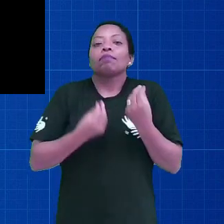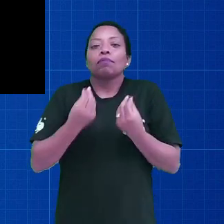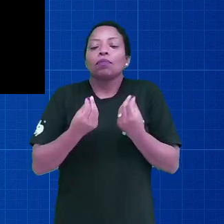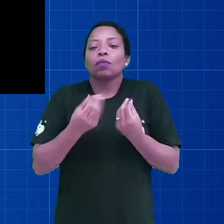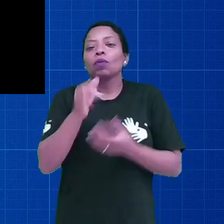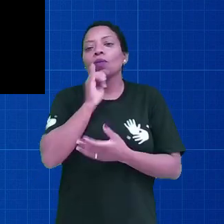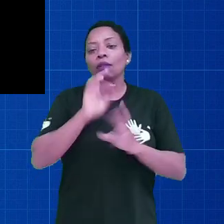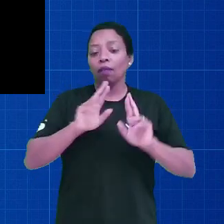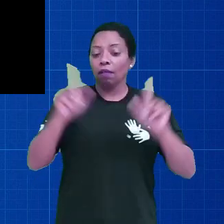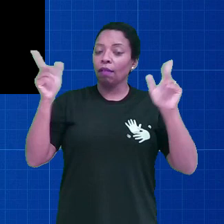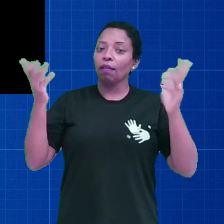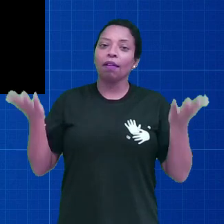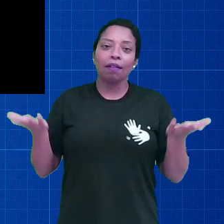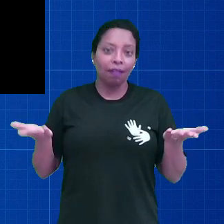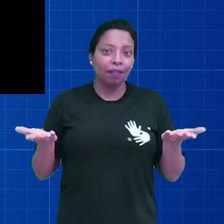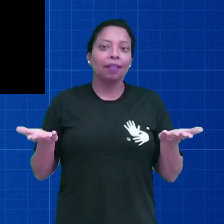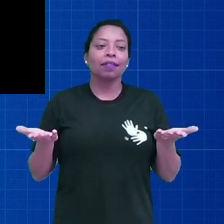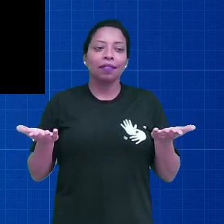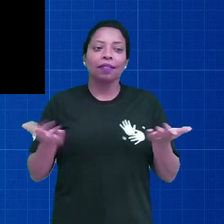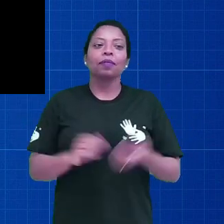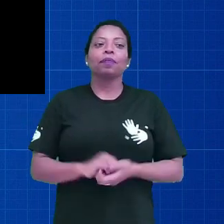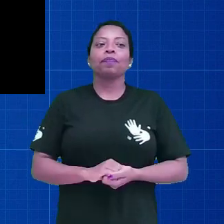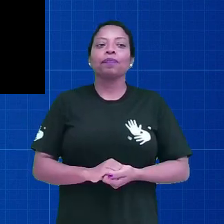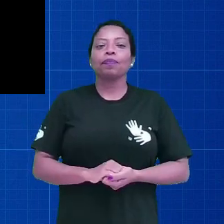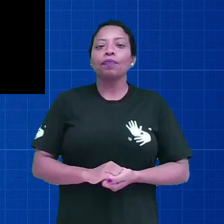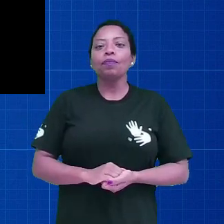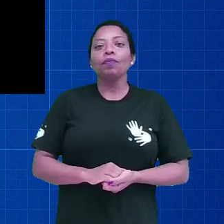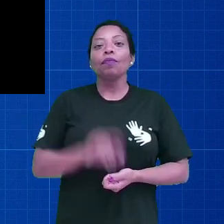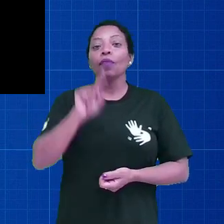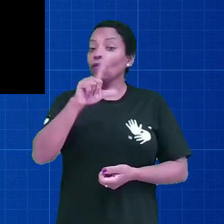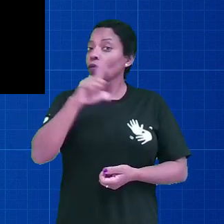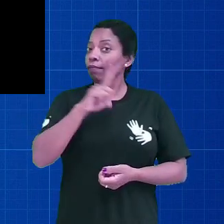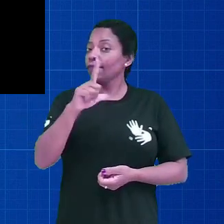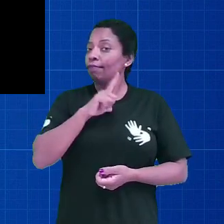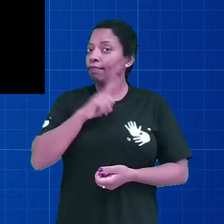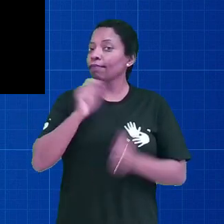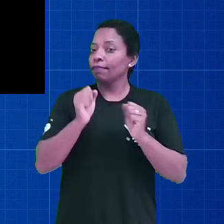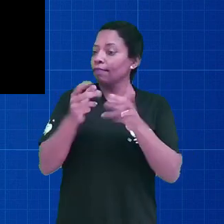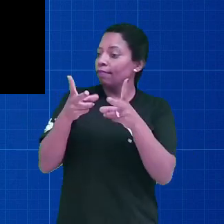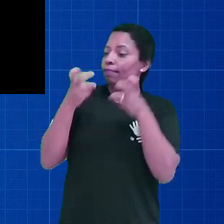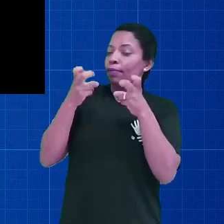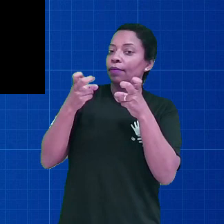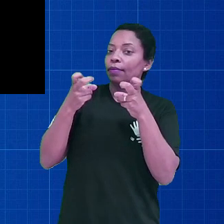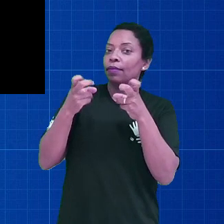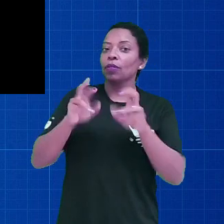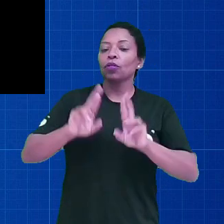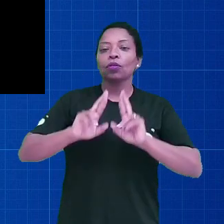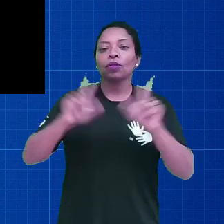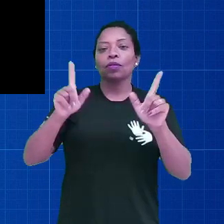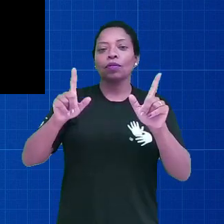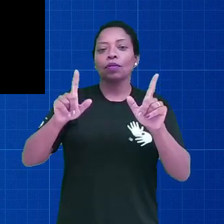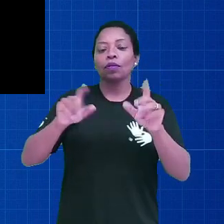numa condição diferente. Então, você tem esses ciclos, e esses ciclos, pelo fato de serem